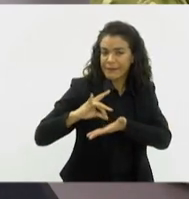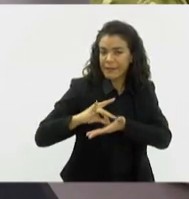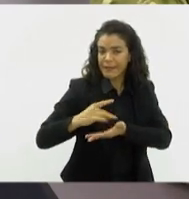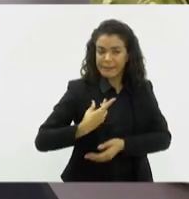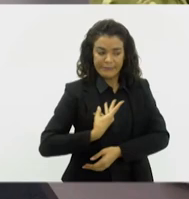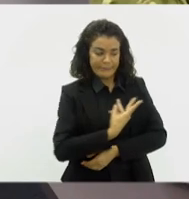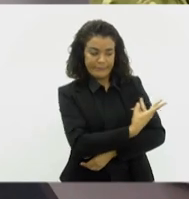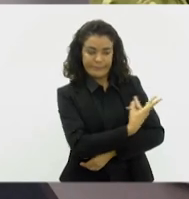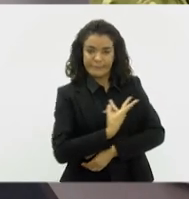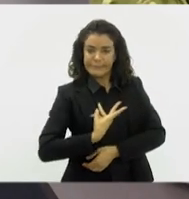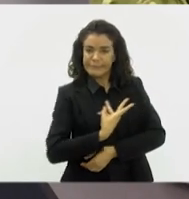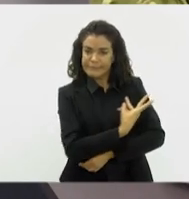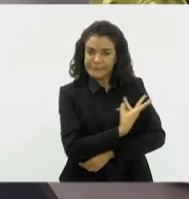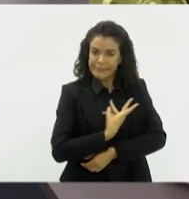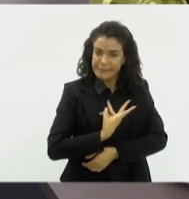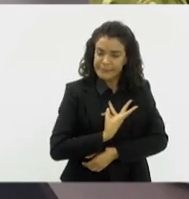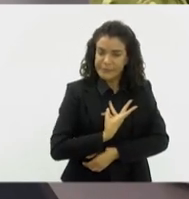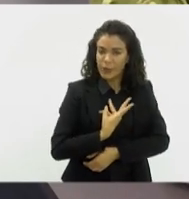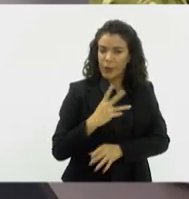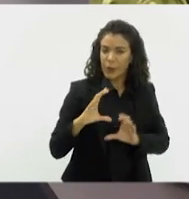em que pese o trabalho